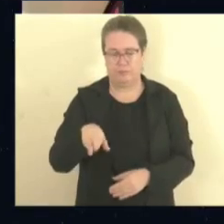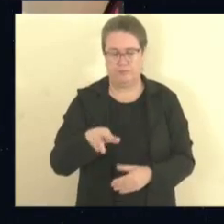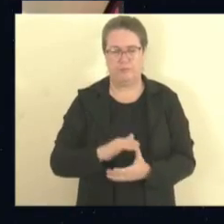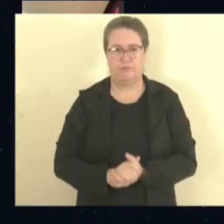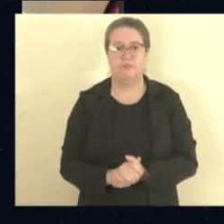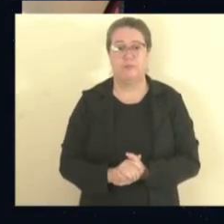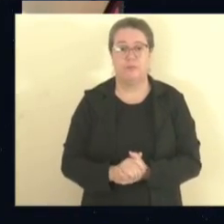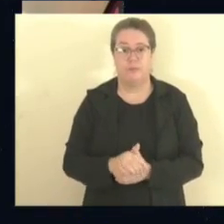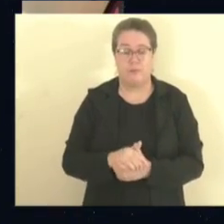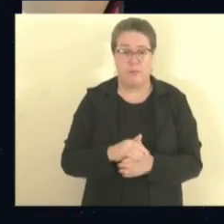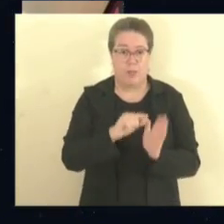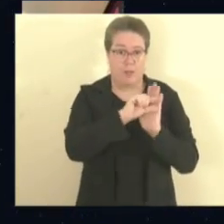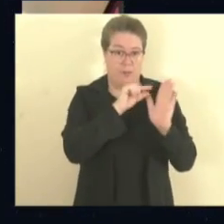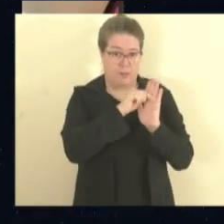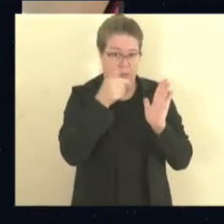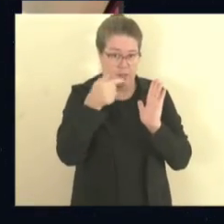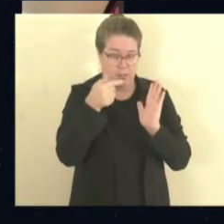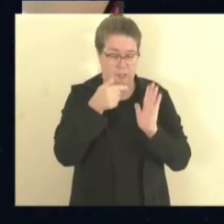Item 7, indicação